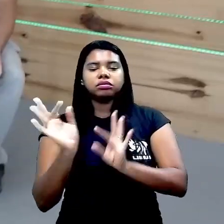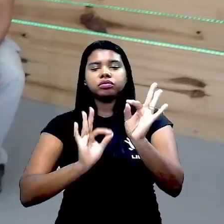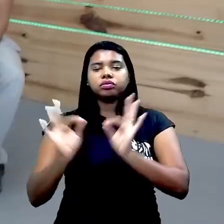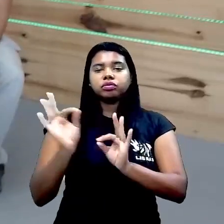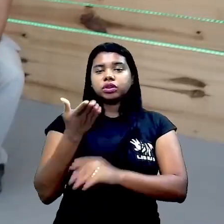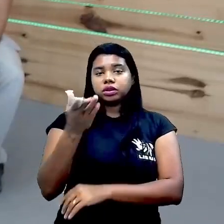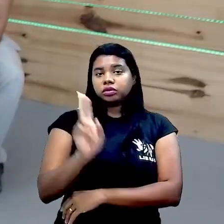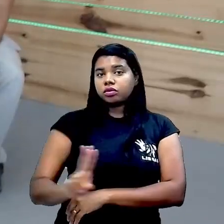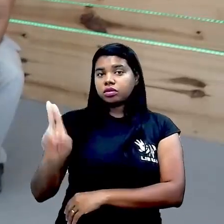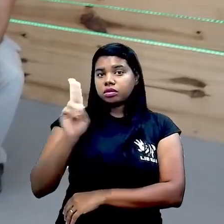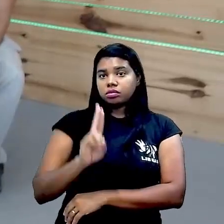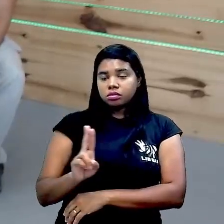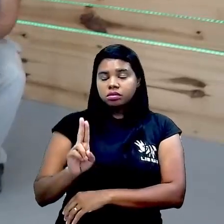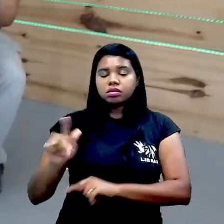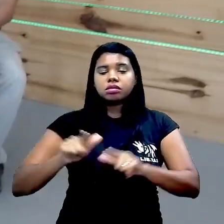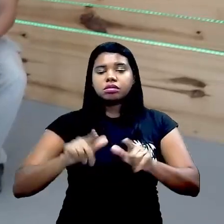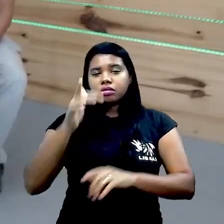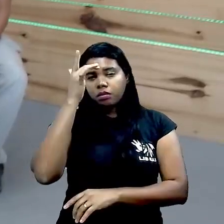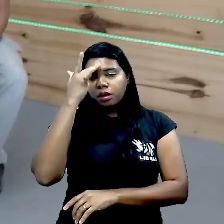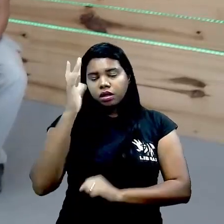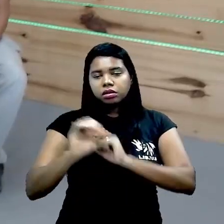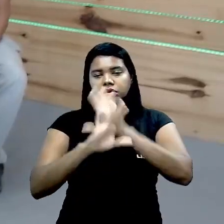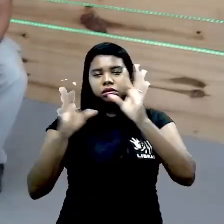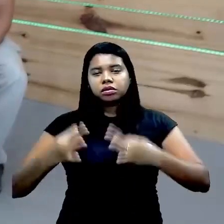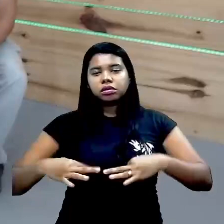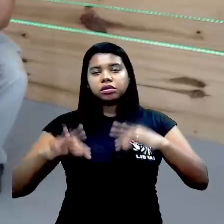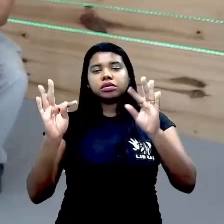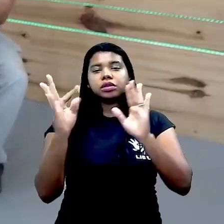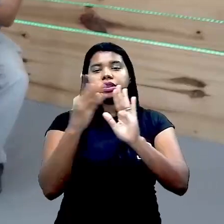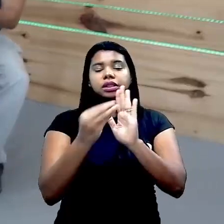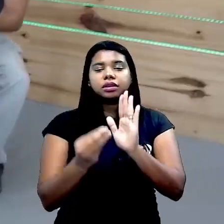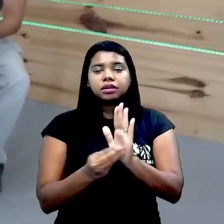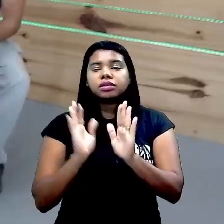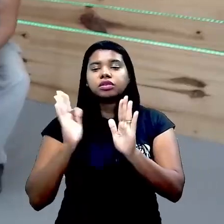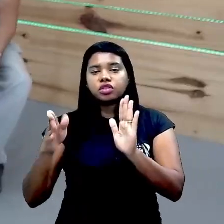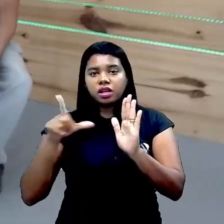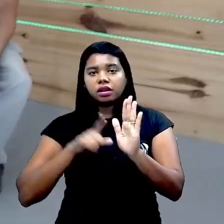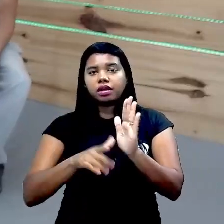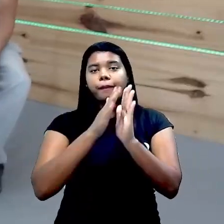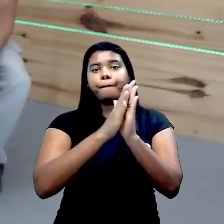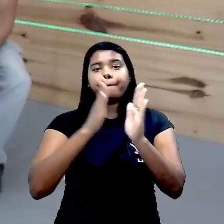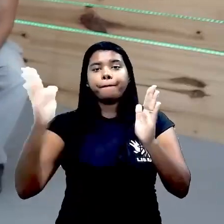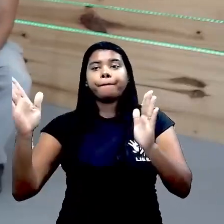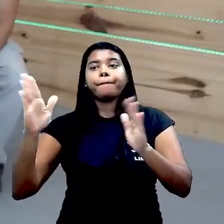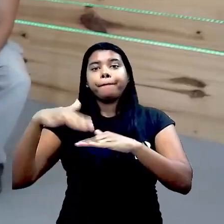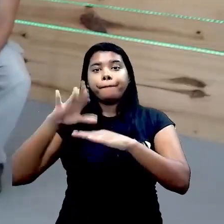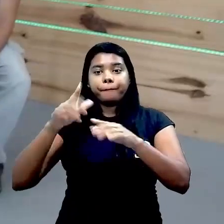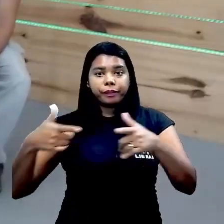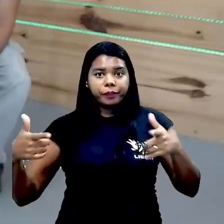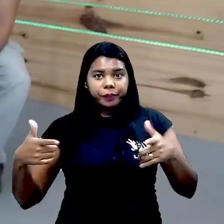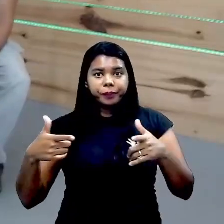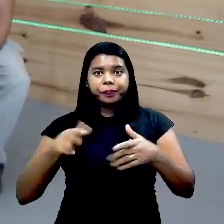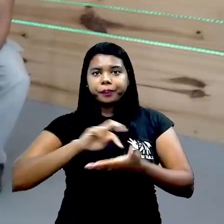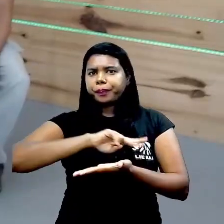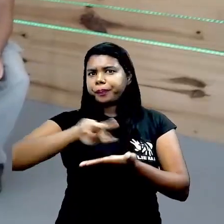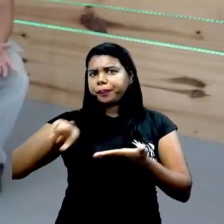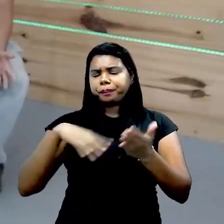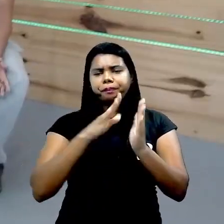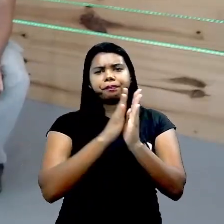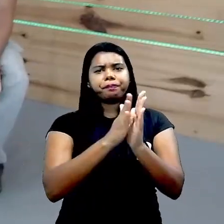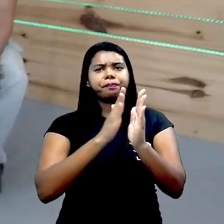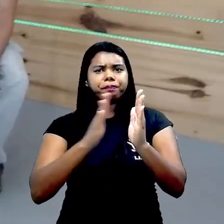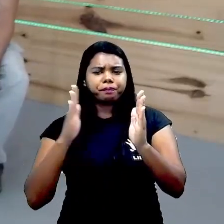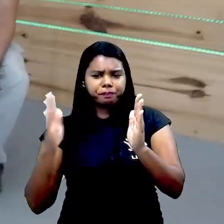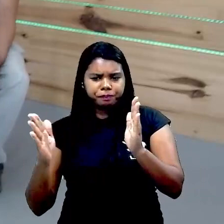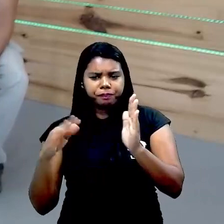você utilizar. E dentro dele existem as bibliotecas. Então ele é muito maior do que uma biblioteca. Exatamente. Existem várias bibliotecas que estão